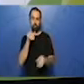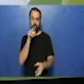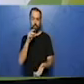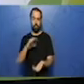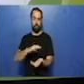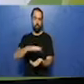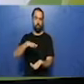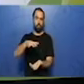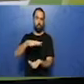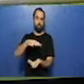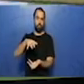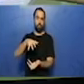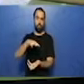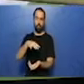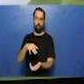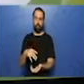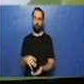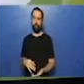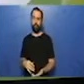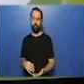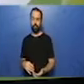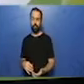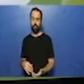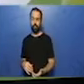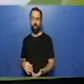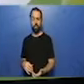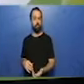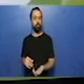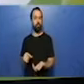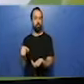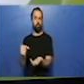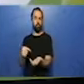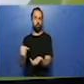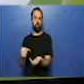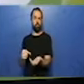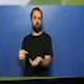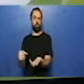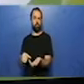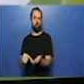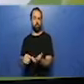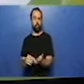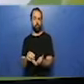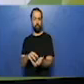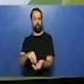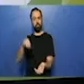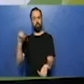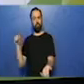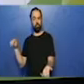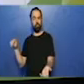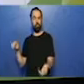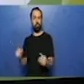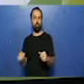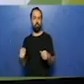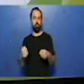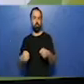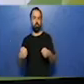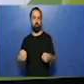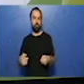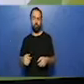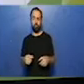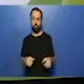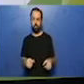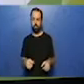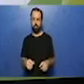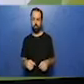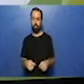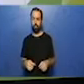a parte líquida da mistura. A gente ainda precisa separar, né, essa parte líquida, então nós podemos usar um processo